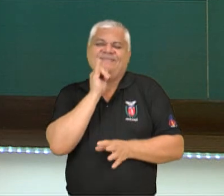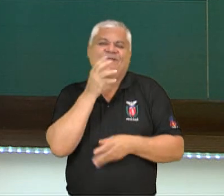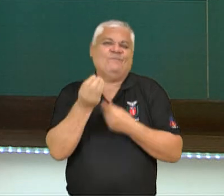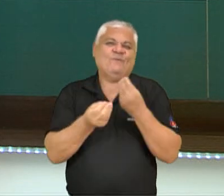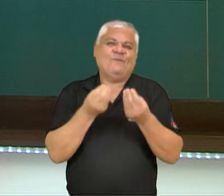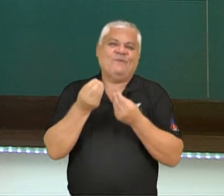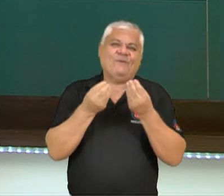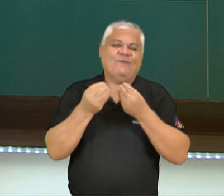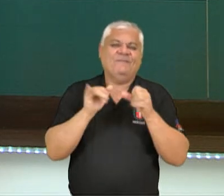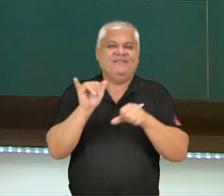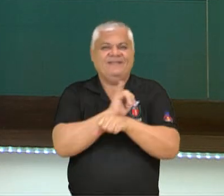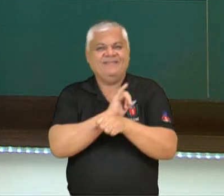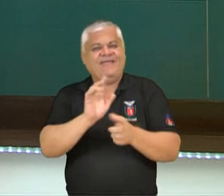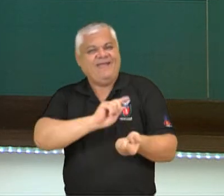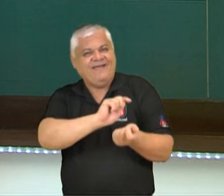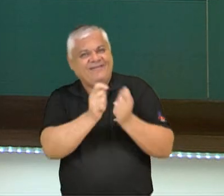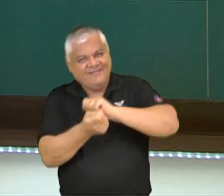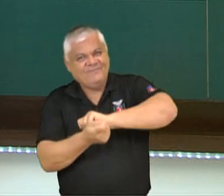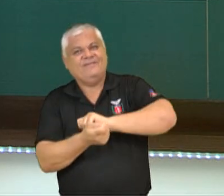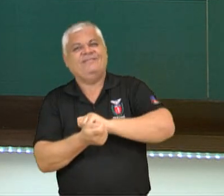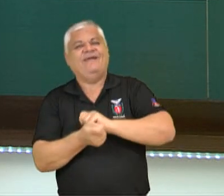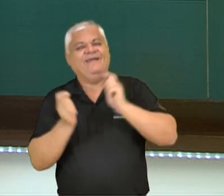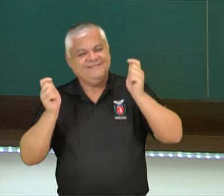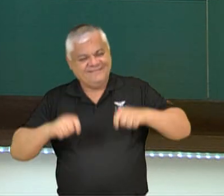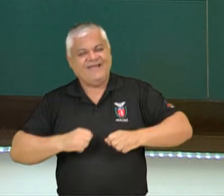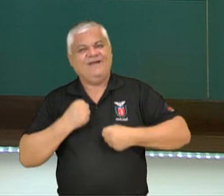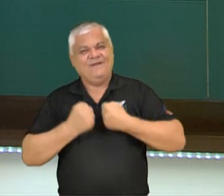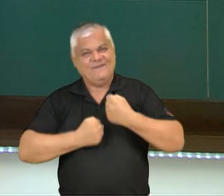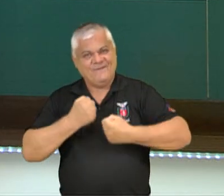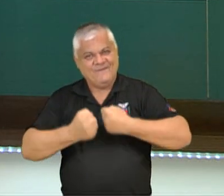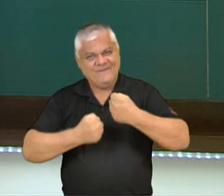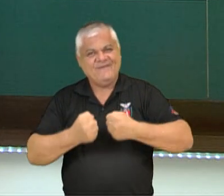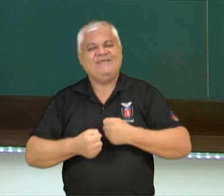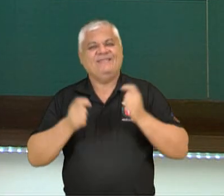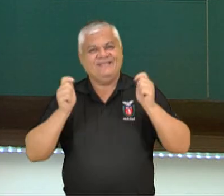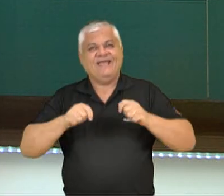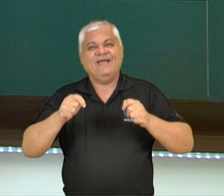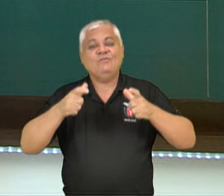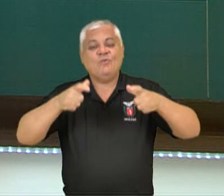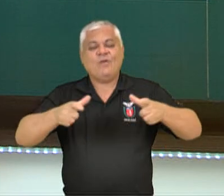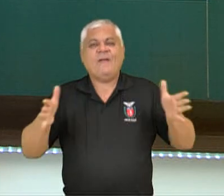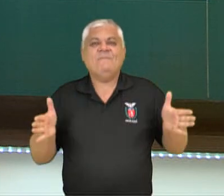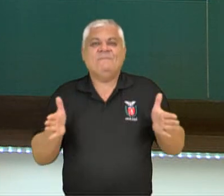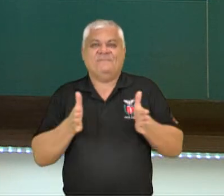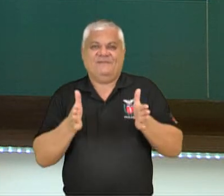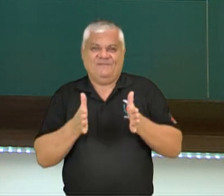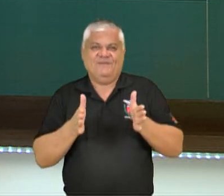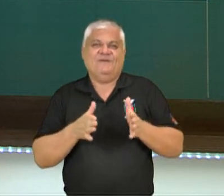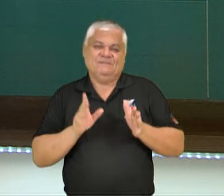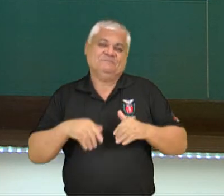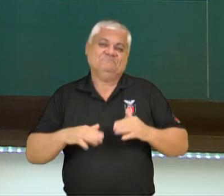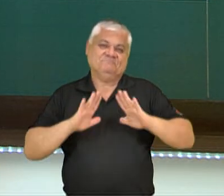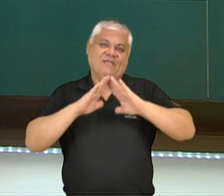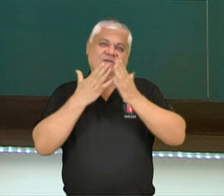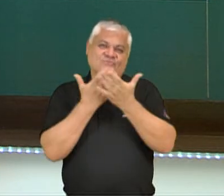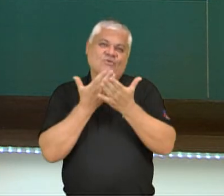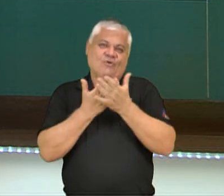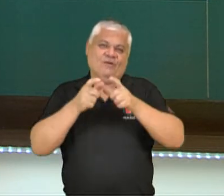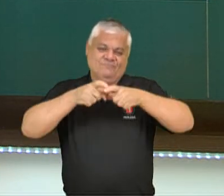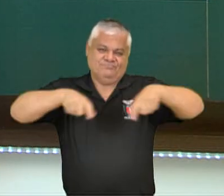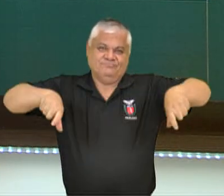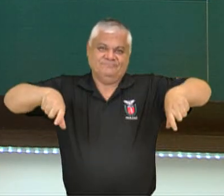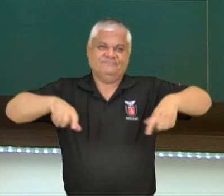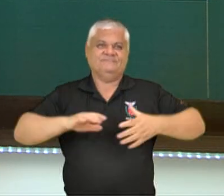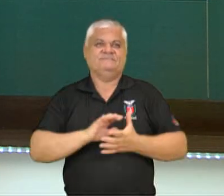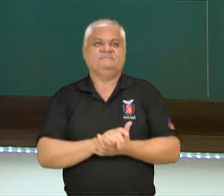como dá para a gente adaptar essa atividade de corrida de orientação para um espaço bem menor, por exemplo, uma quadra,